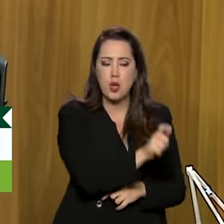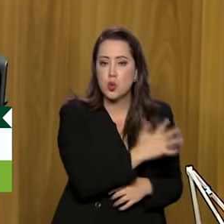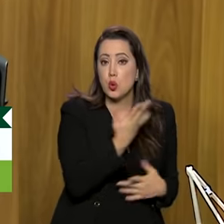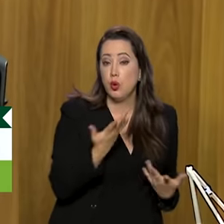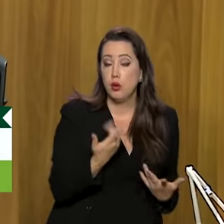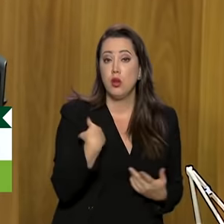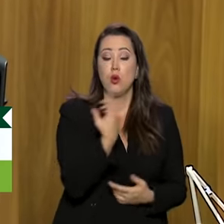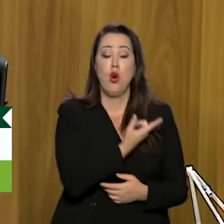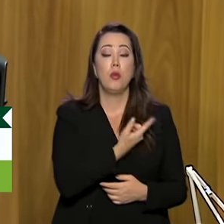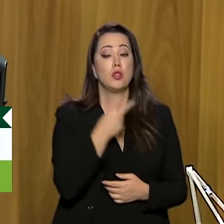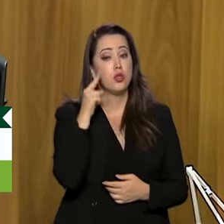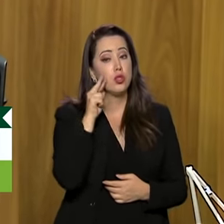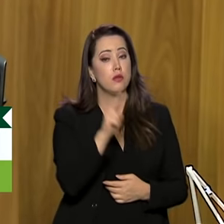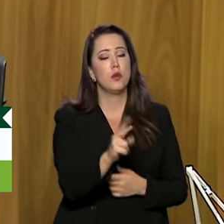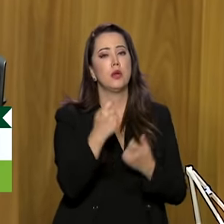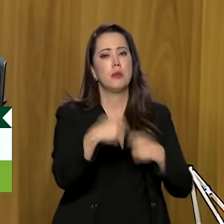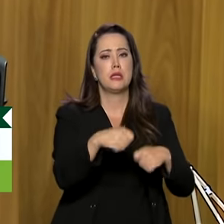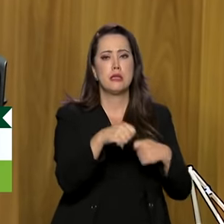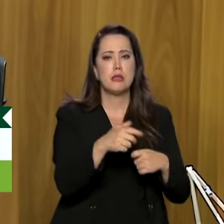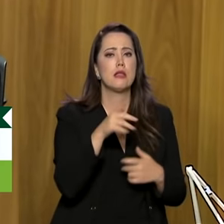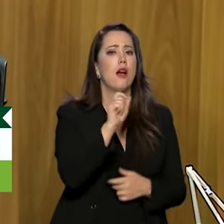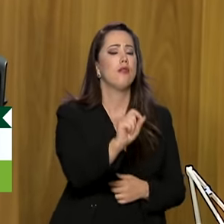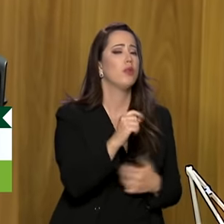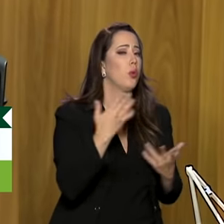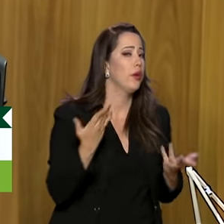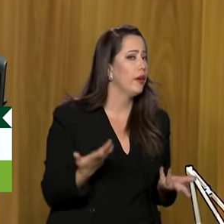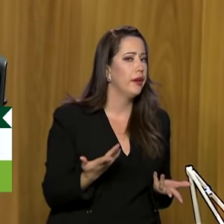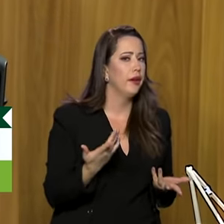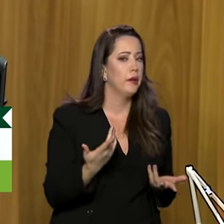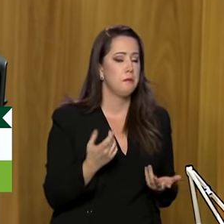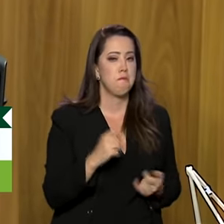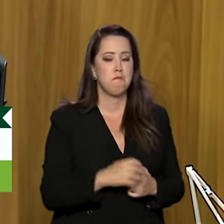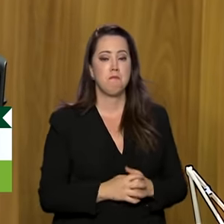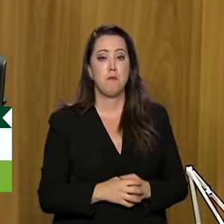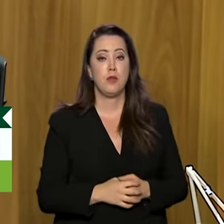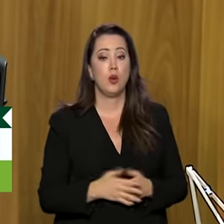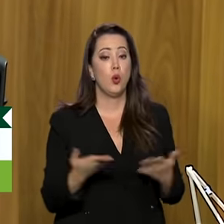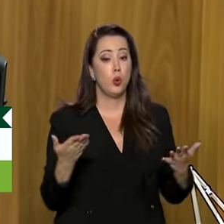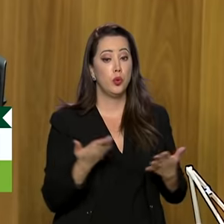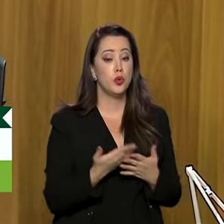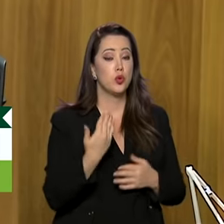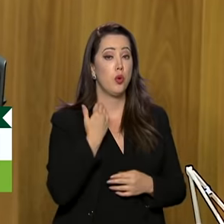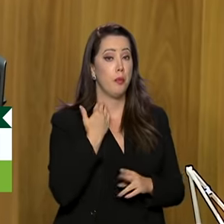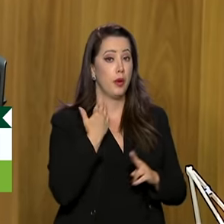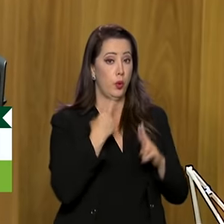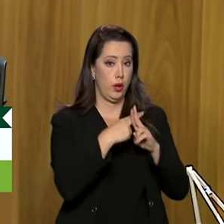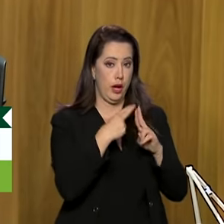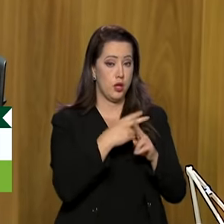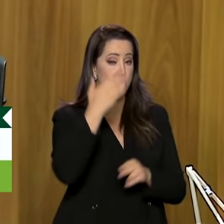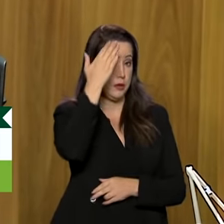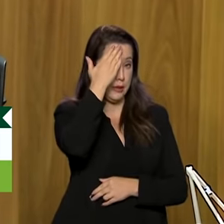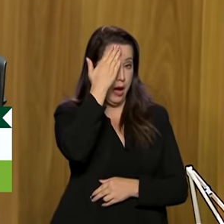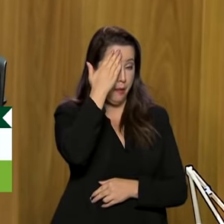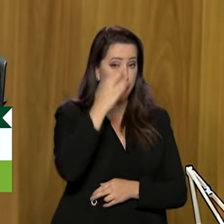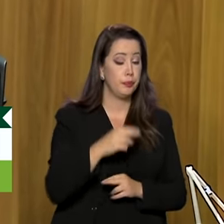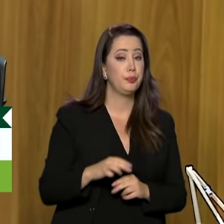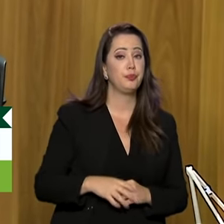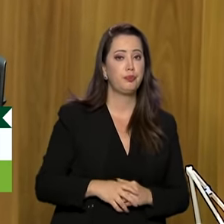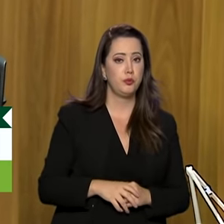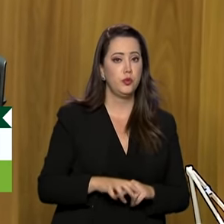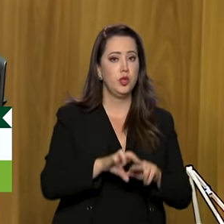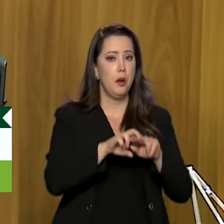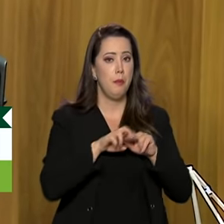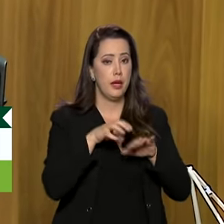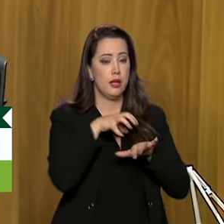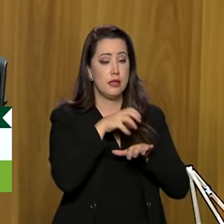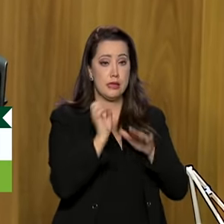securitização ou seja recebíveis o quê que significa isso hoje a caixa sabe a partir